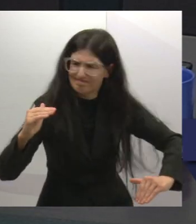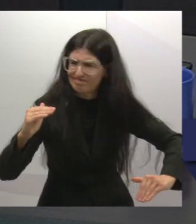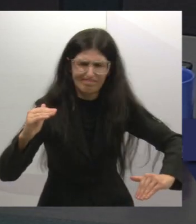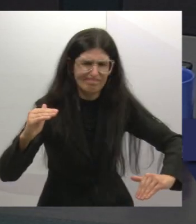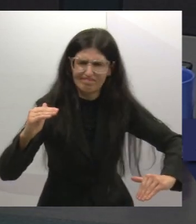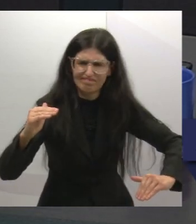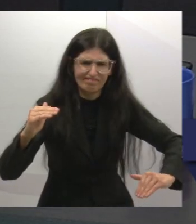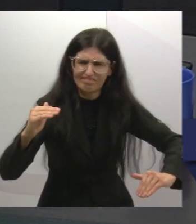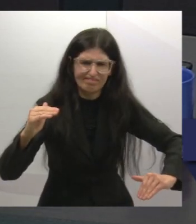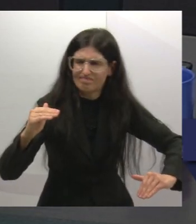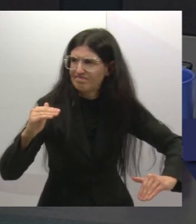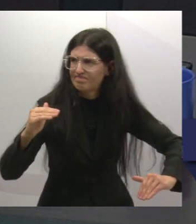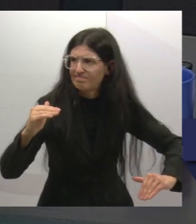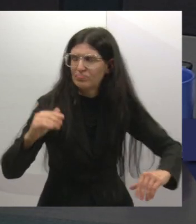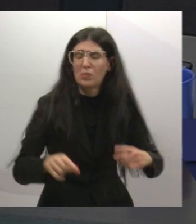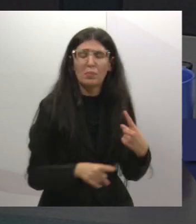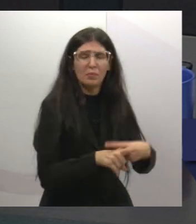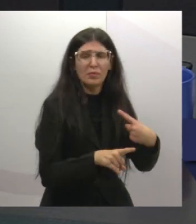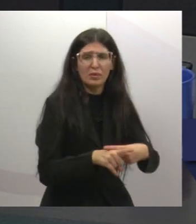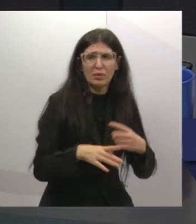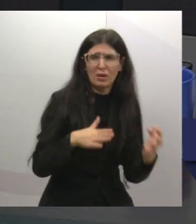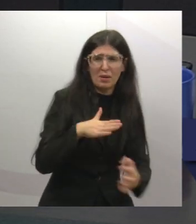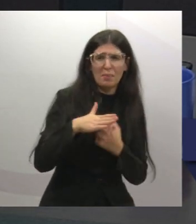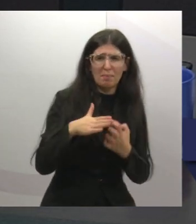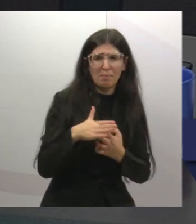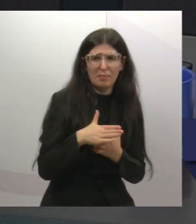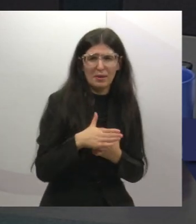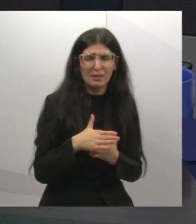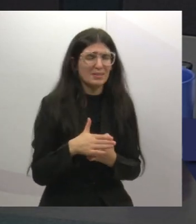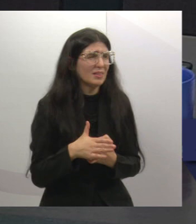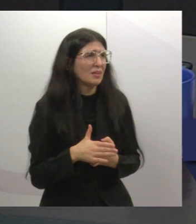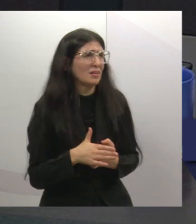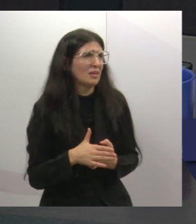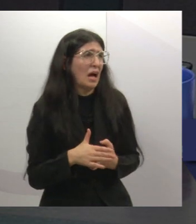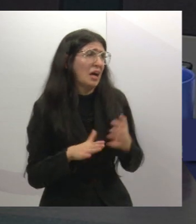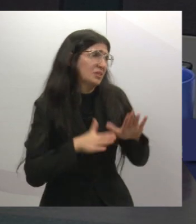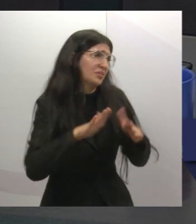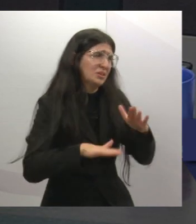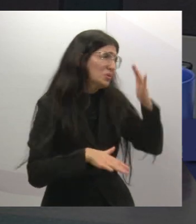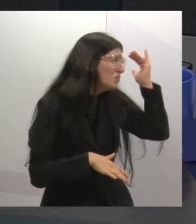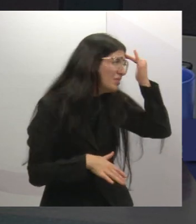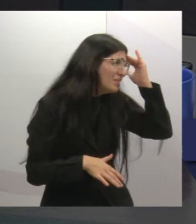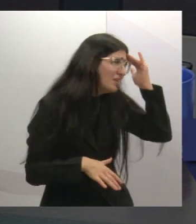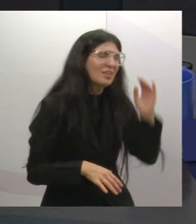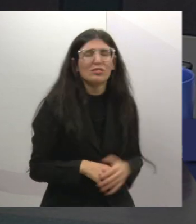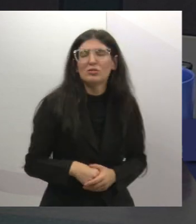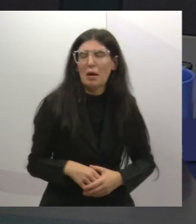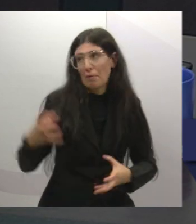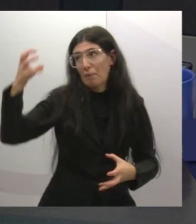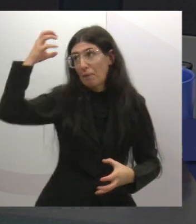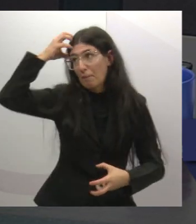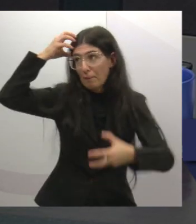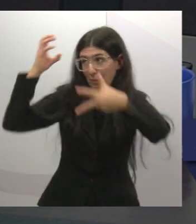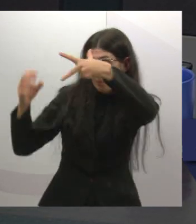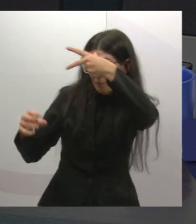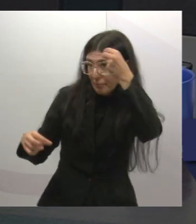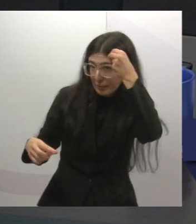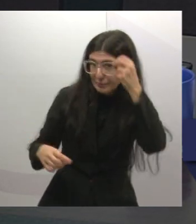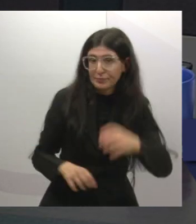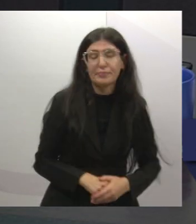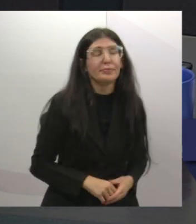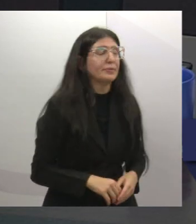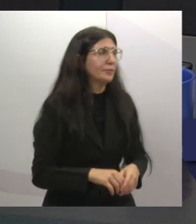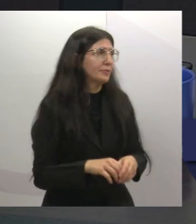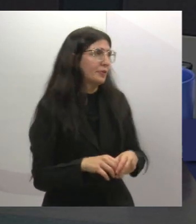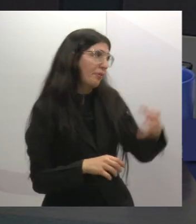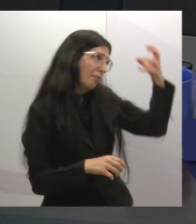a empresa. A empresa ela fica numa incógnita e sobra para a prefeitura e sobra para os servidores. Então, a